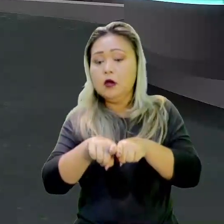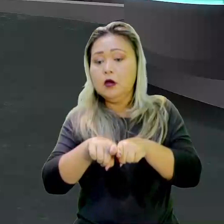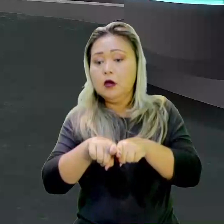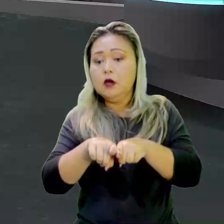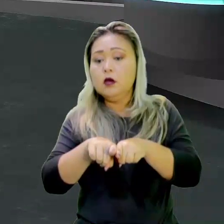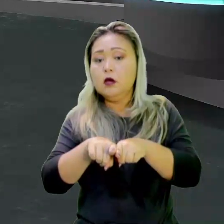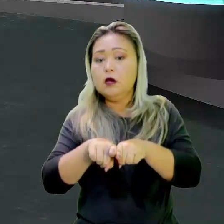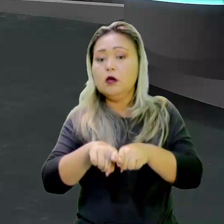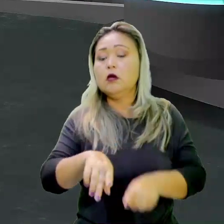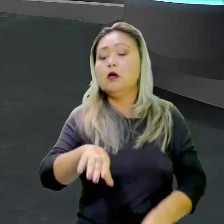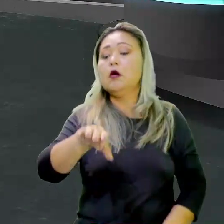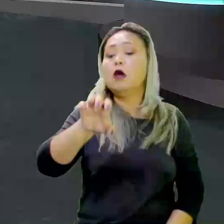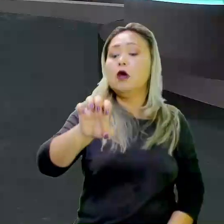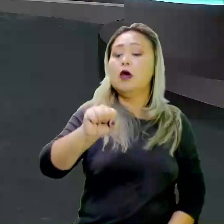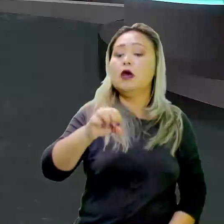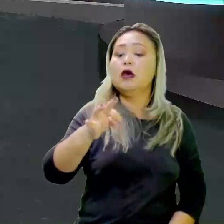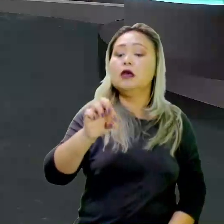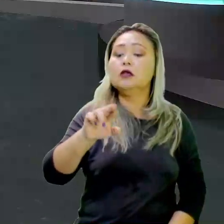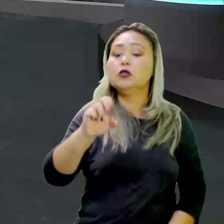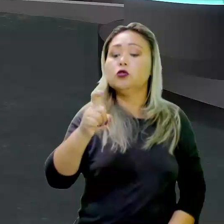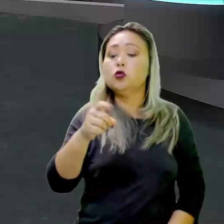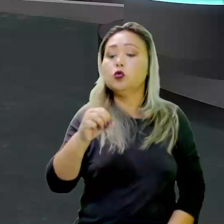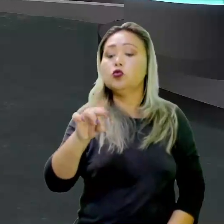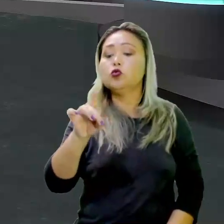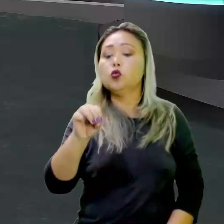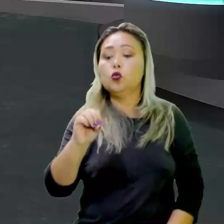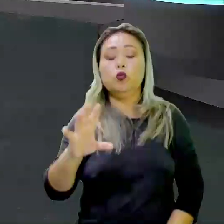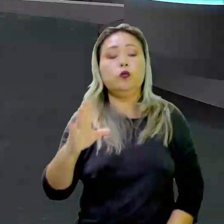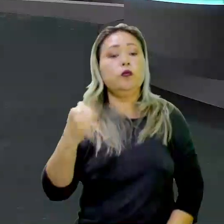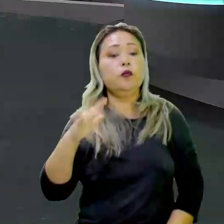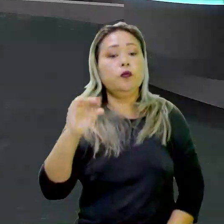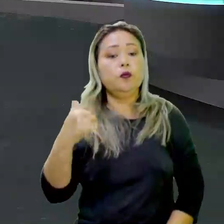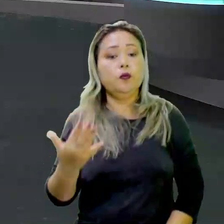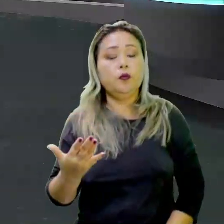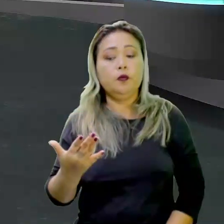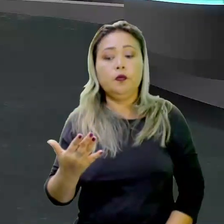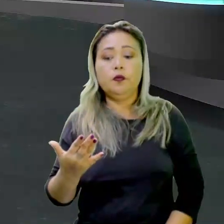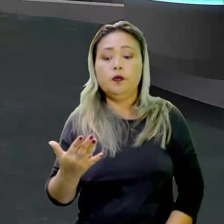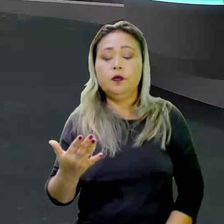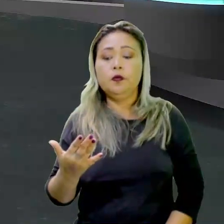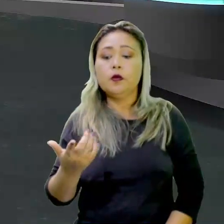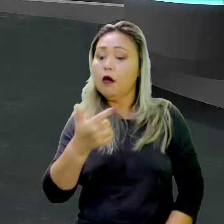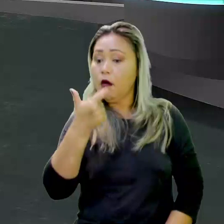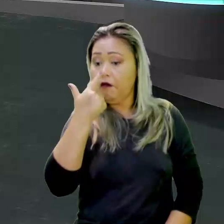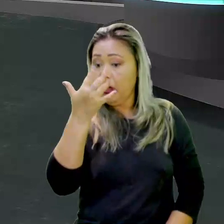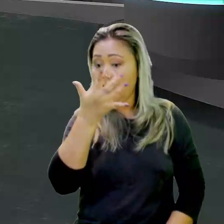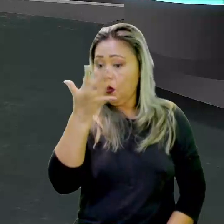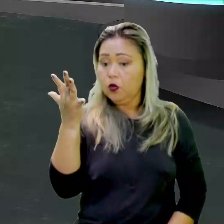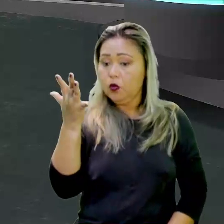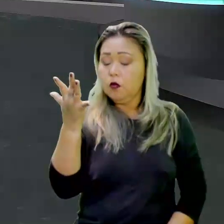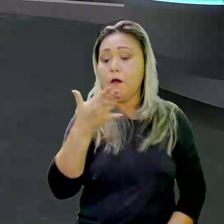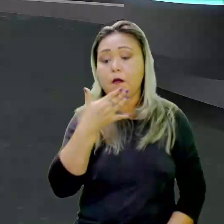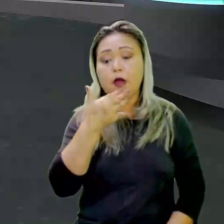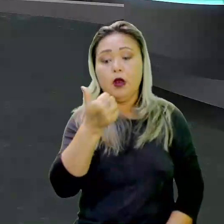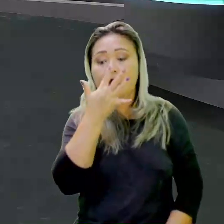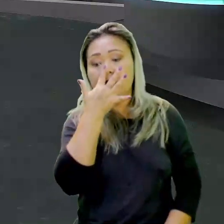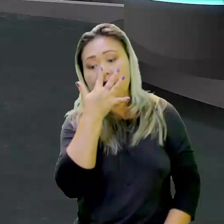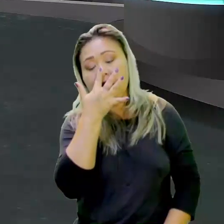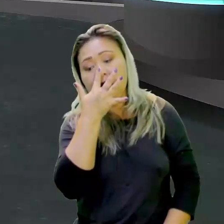pelos gregos e pelos etruscos. Exatamente. E nós vamos ver ali, nós vamos observar